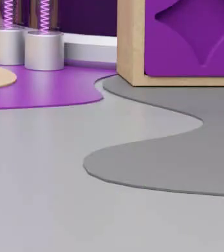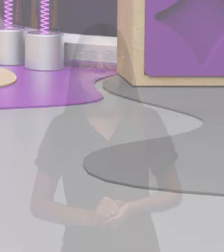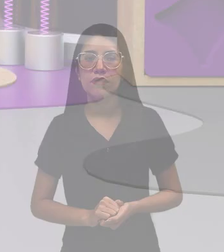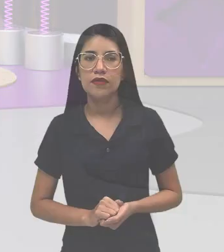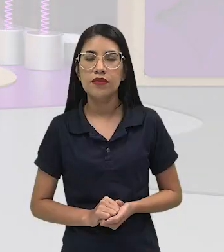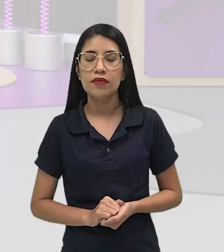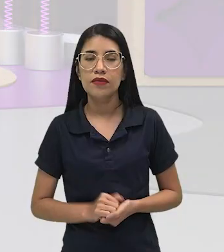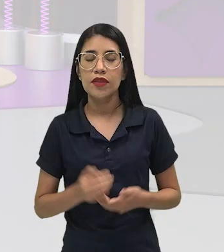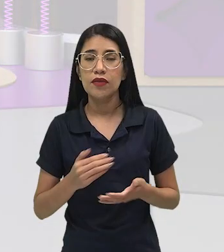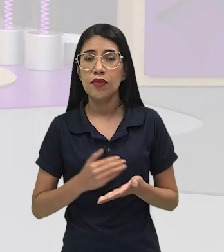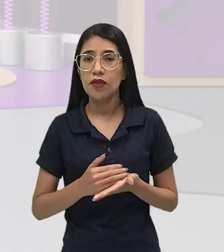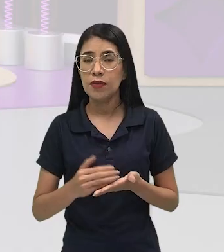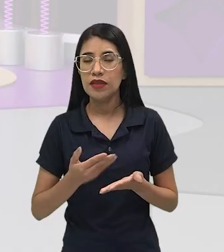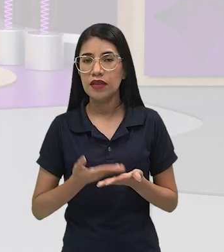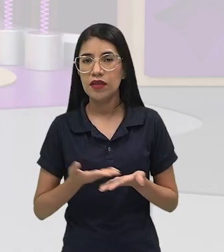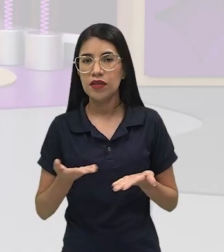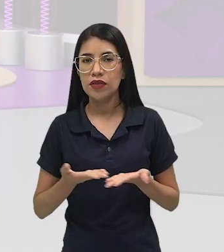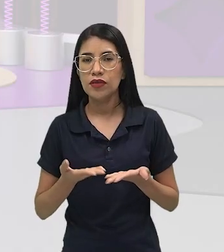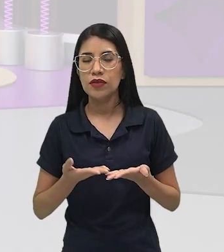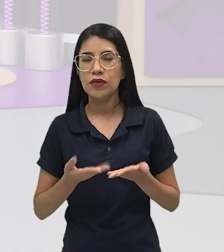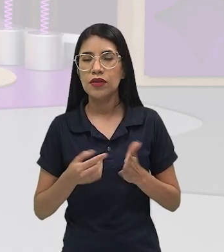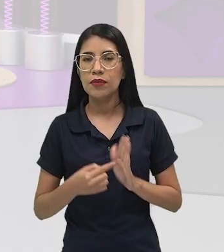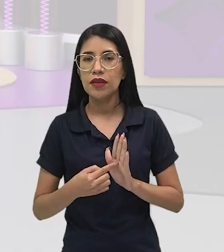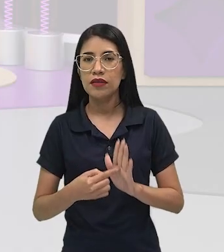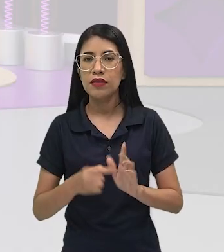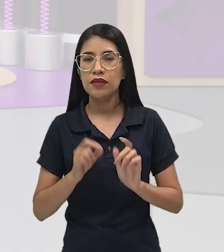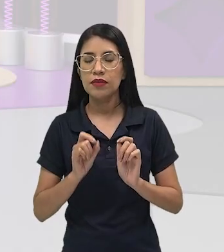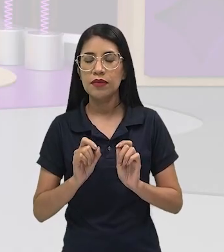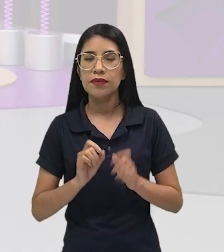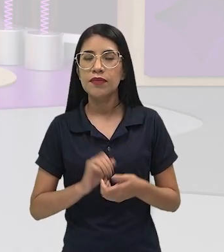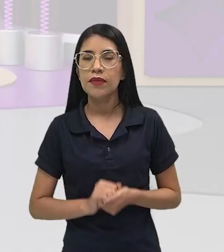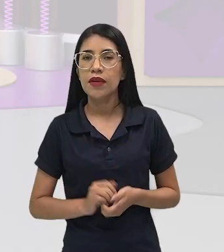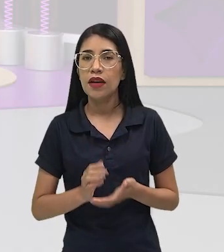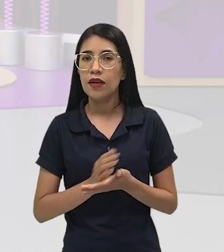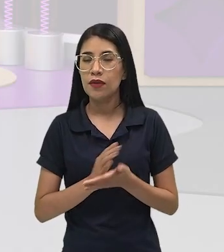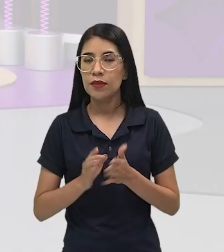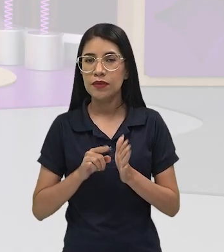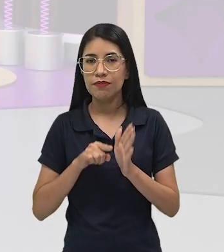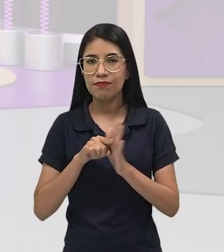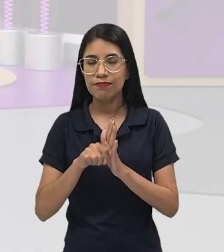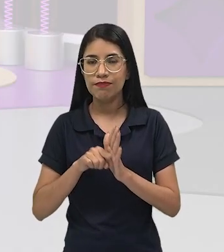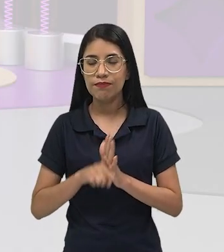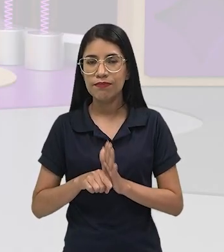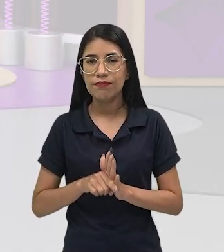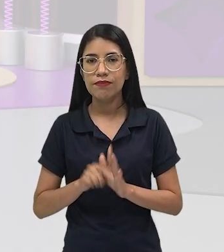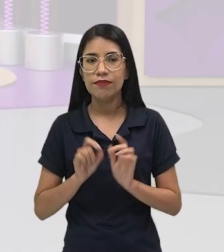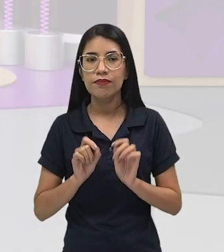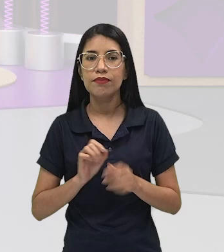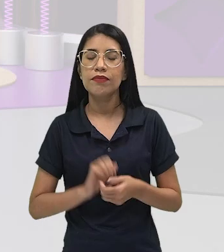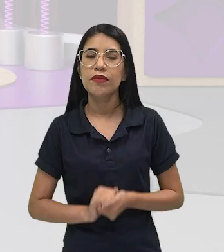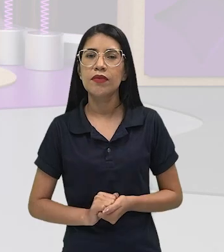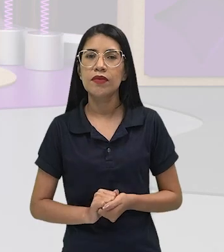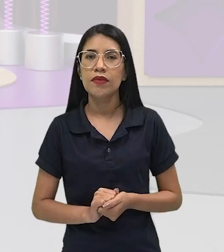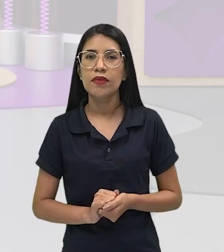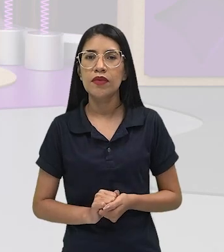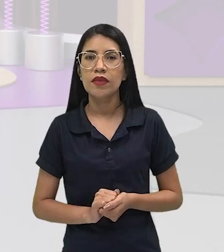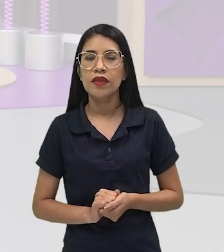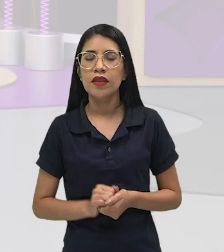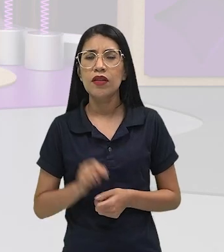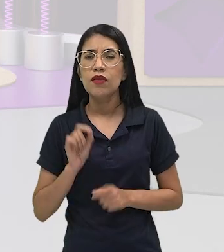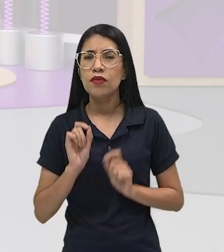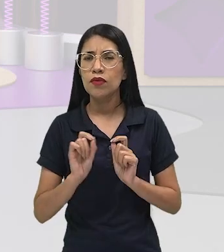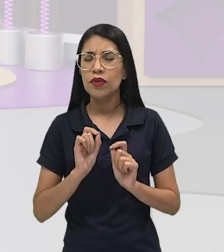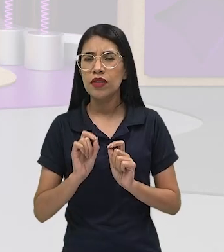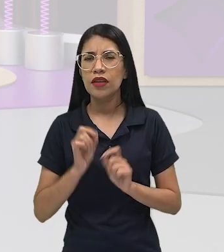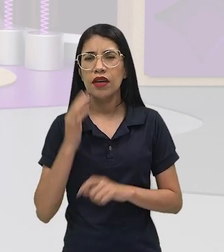E vamos iniciar aqui a nossa aula com algumas perguntinhas. Por exemplo, o que você entende quando